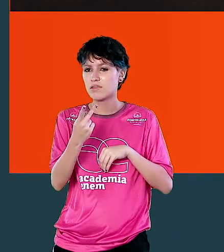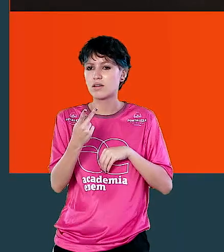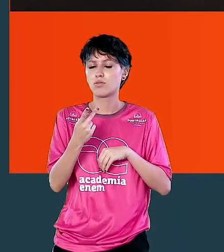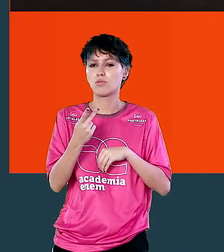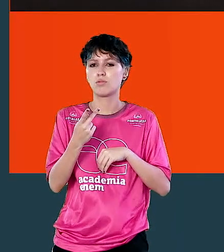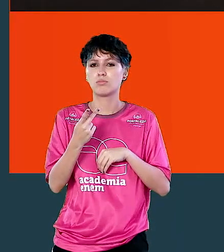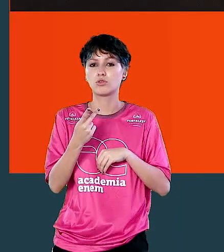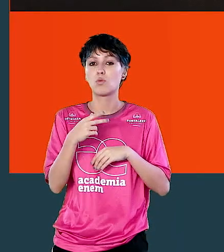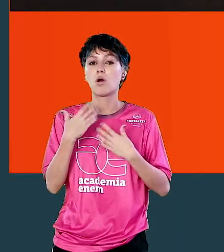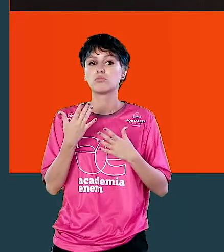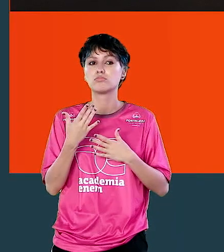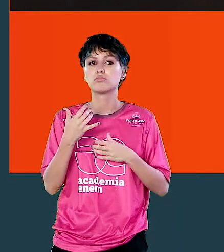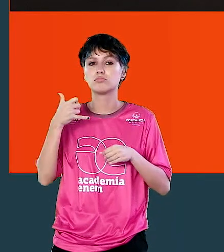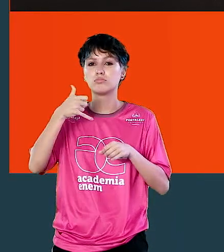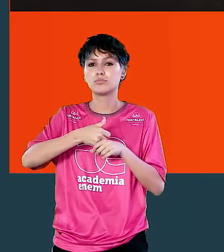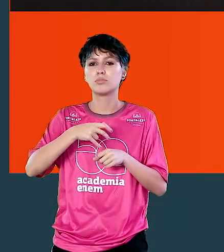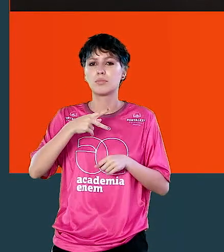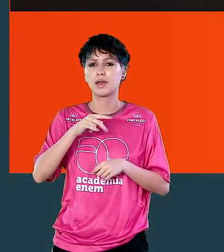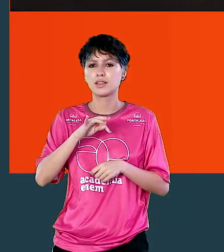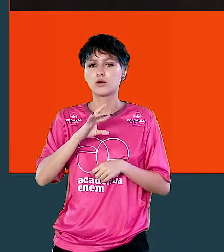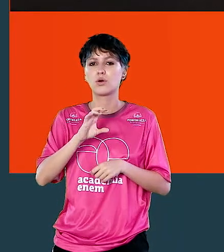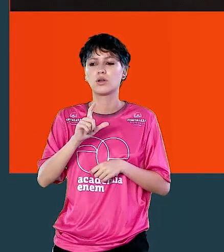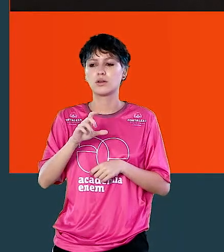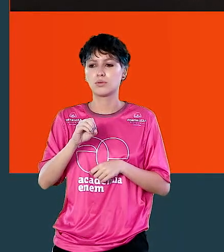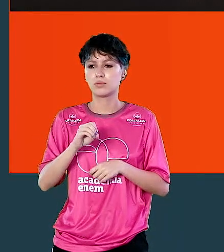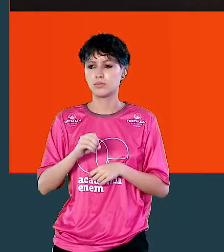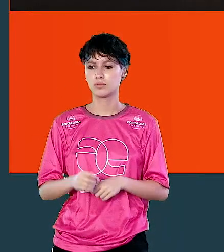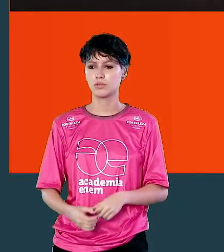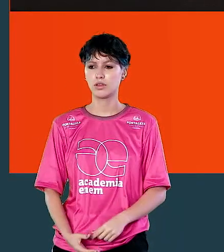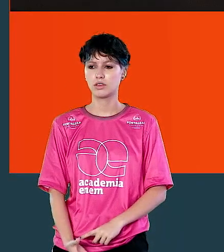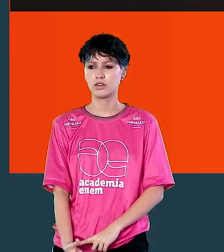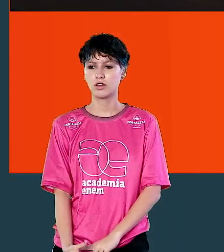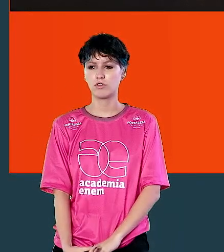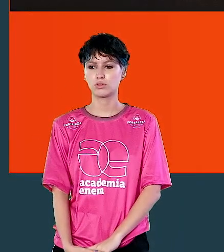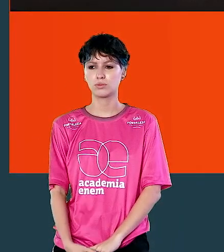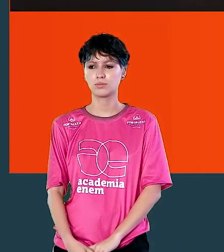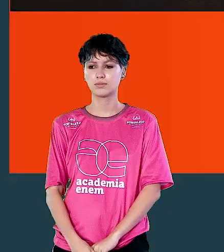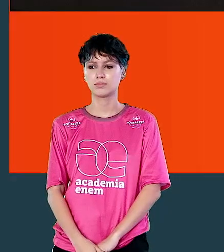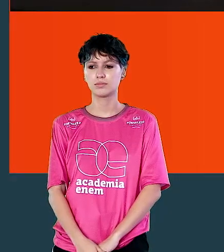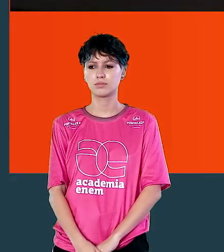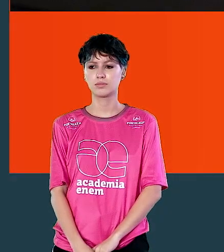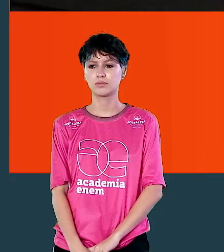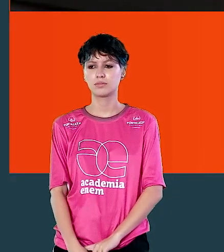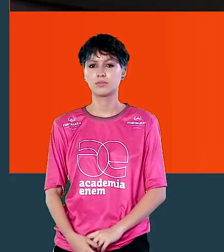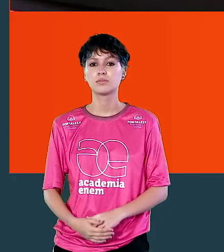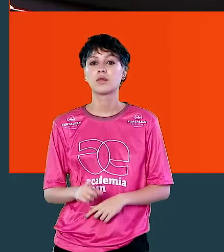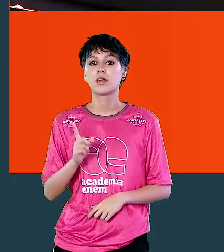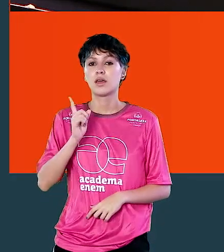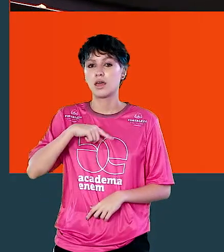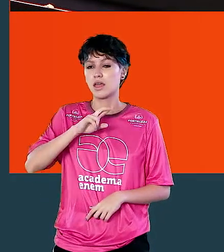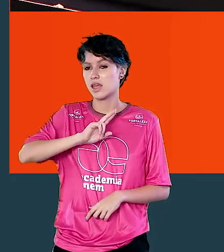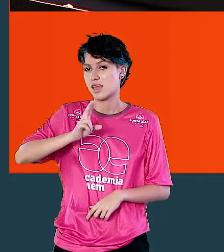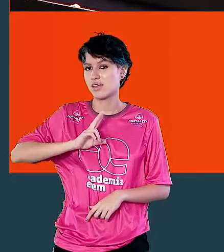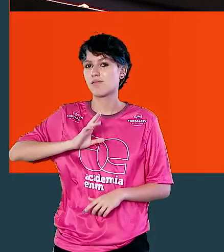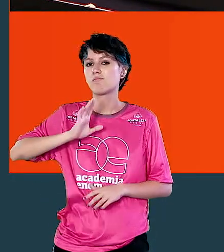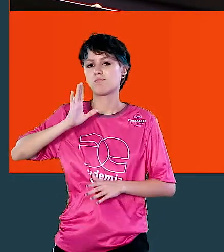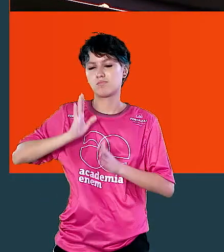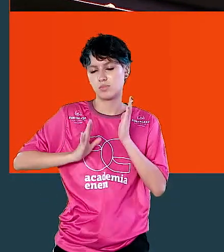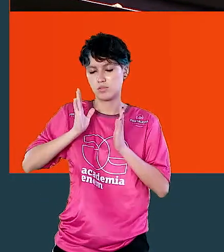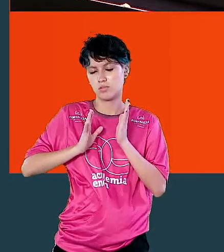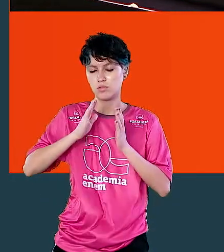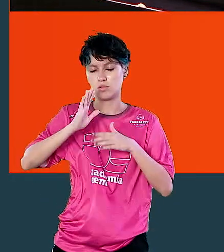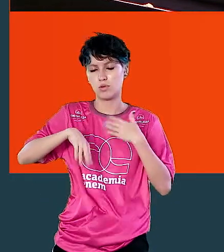Petróleo. Cara, esse nome aí é o nome do processo que a gente utiliza para separar os componentes do